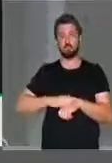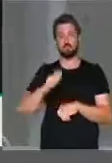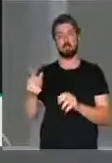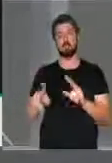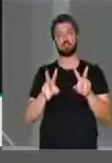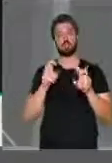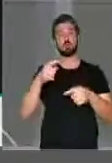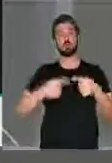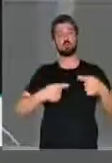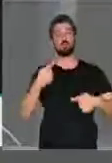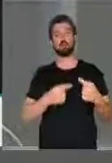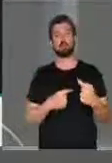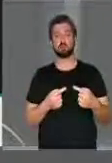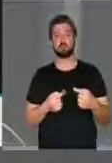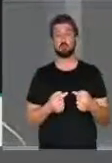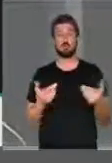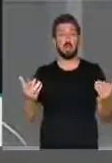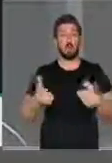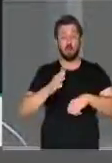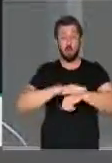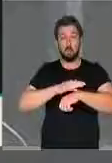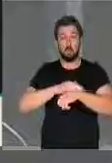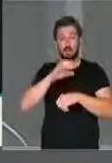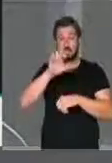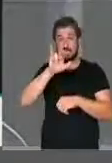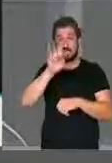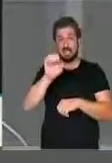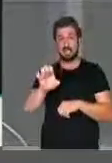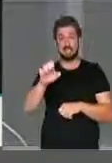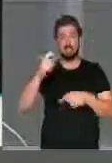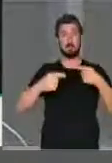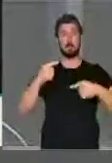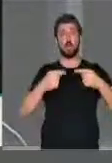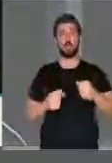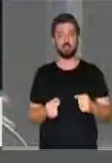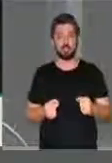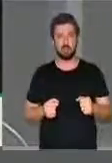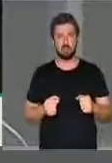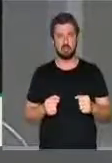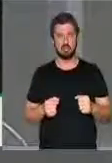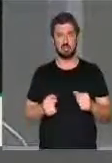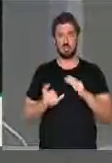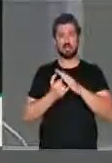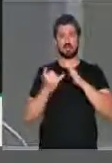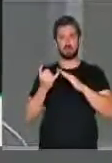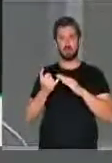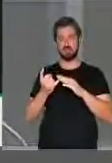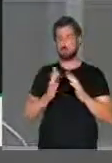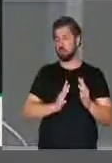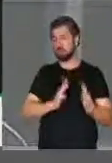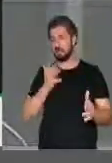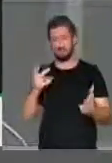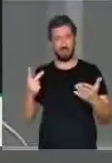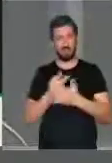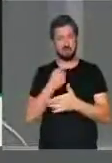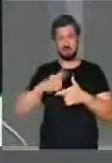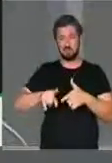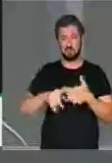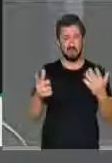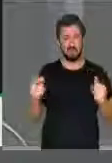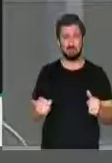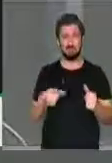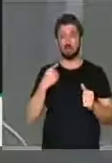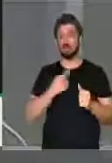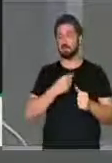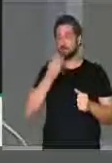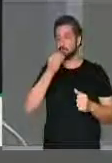da discussão num quadro de crise política que o Brasil está vivendo, num quadro de crise institucional. Nós,